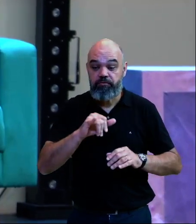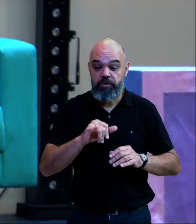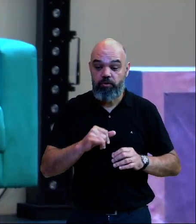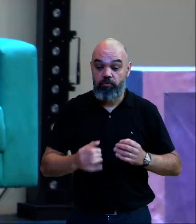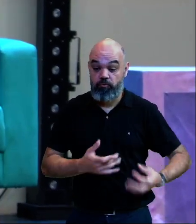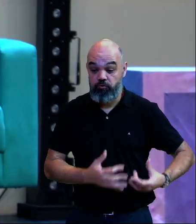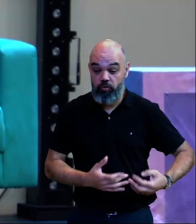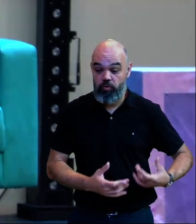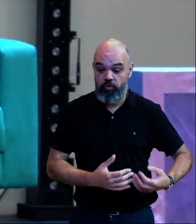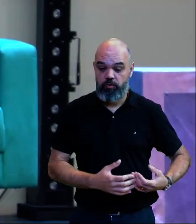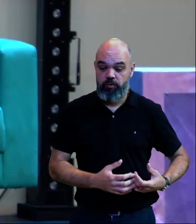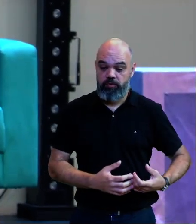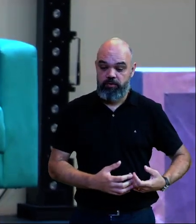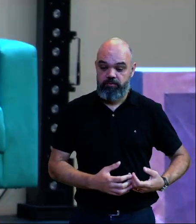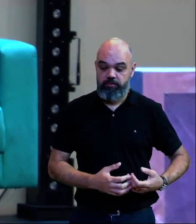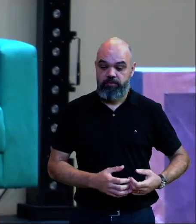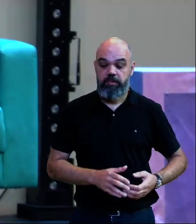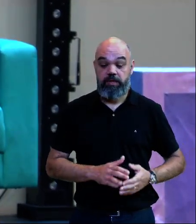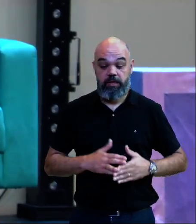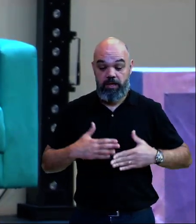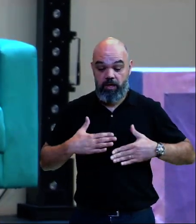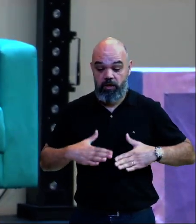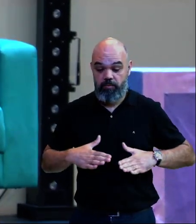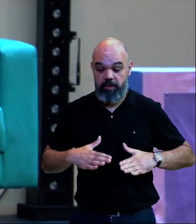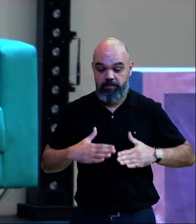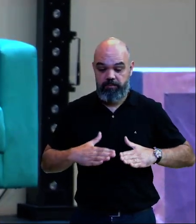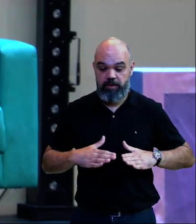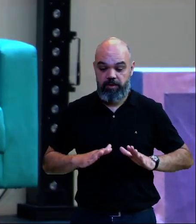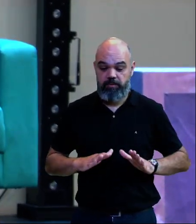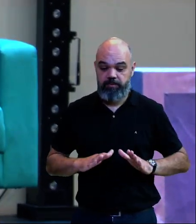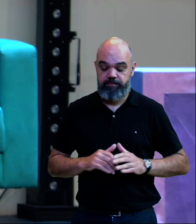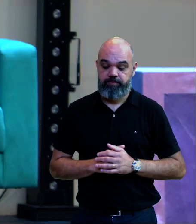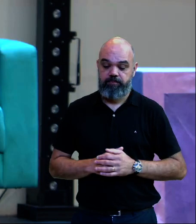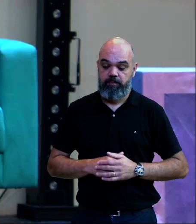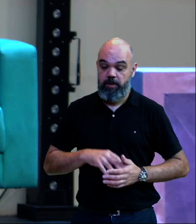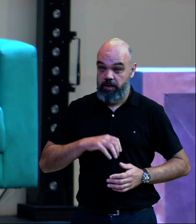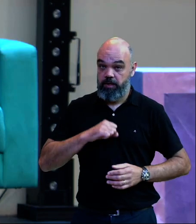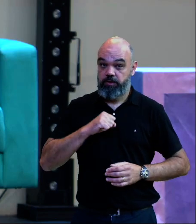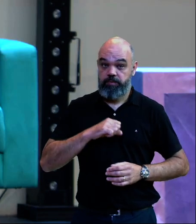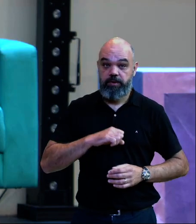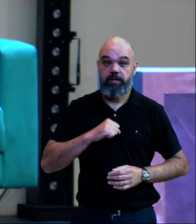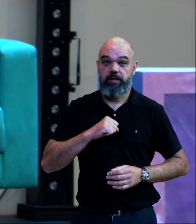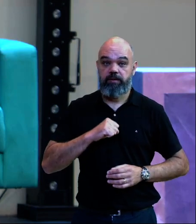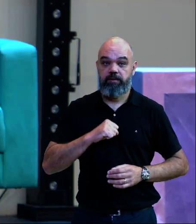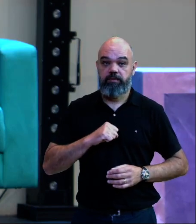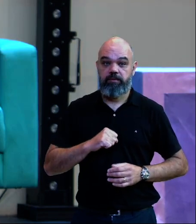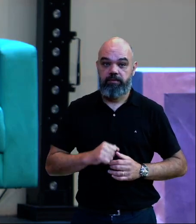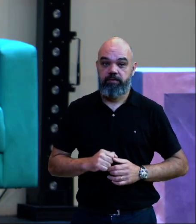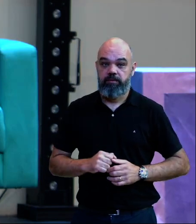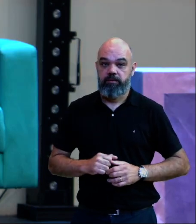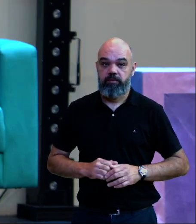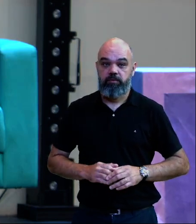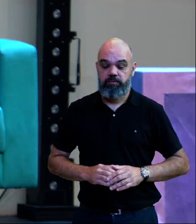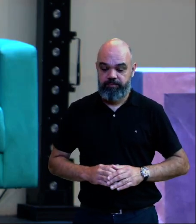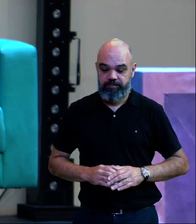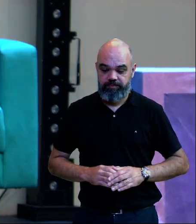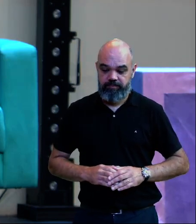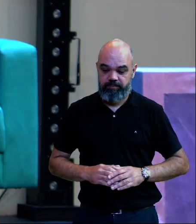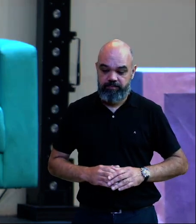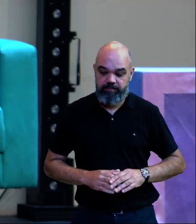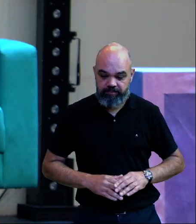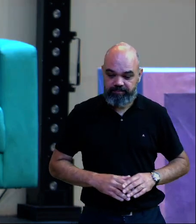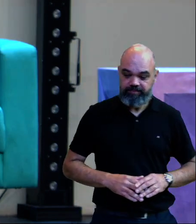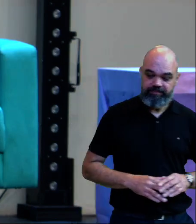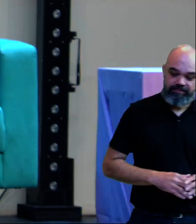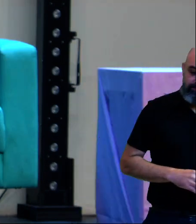fogo? Você viu o fogo? Calma, pera lá. Calma, respira. Tá. Olha, eu acho que a melhor coisa que a gente tem pra fazer